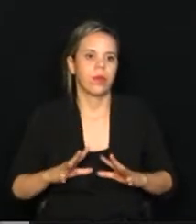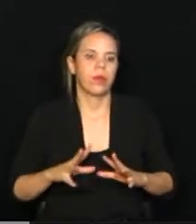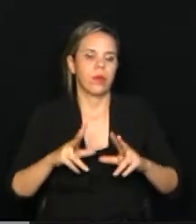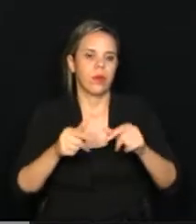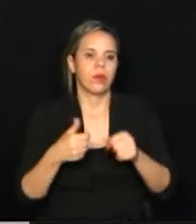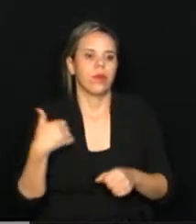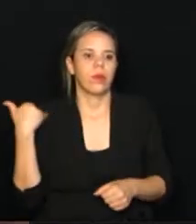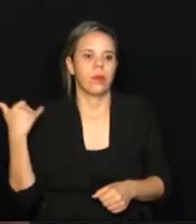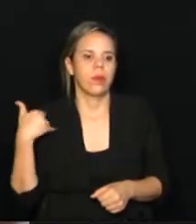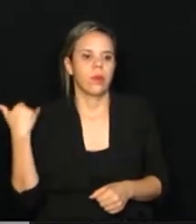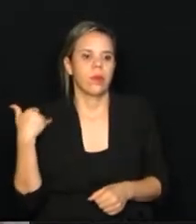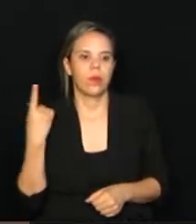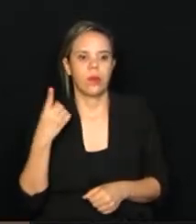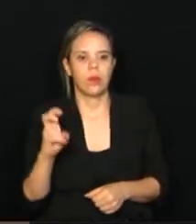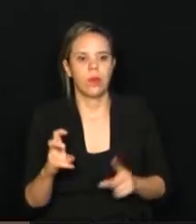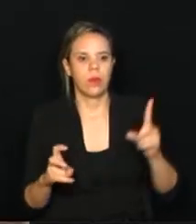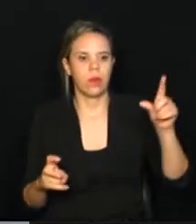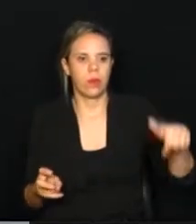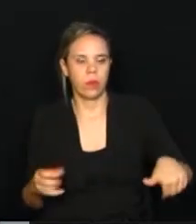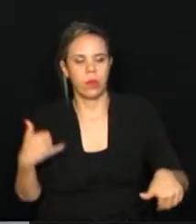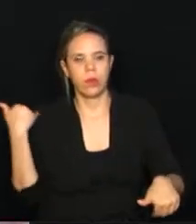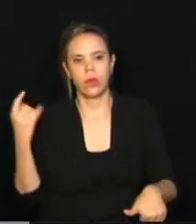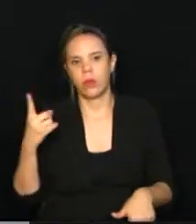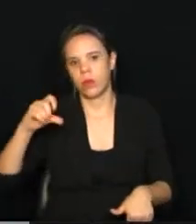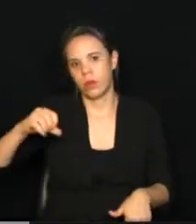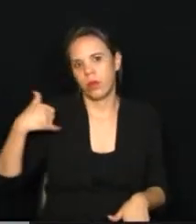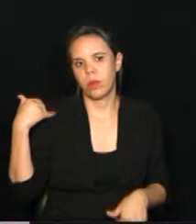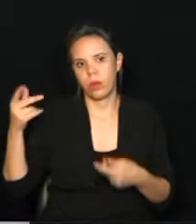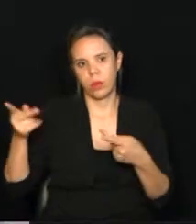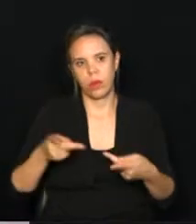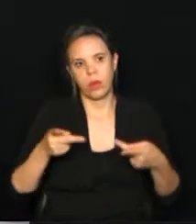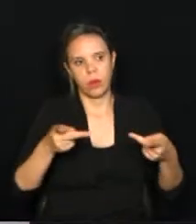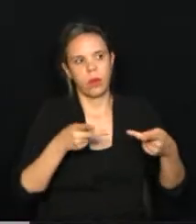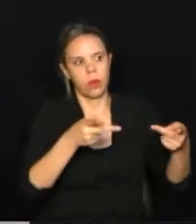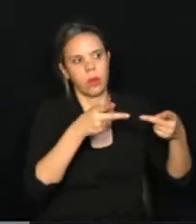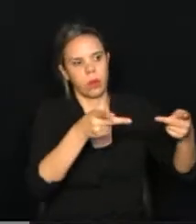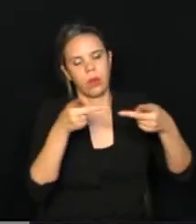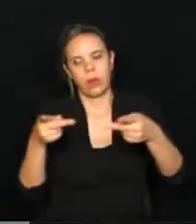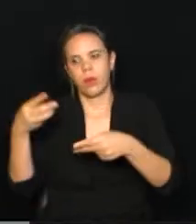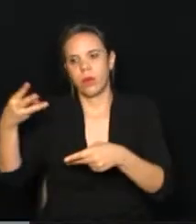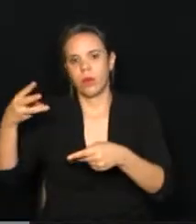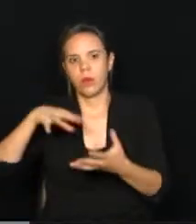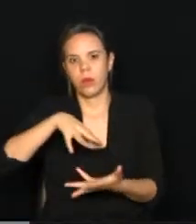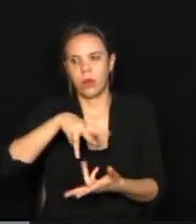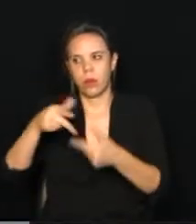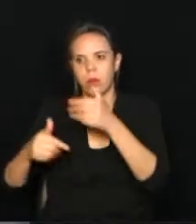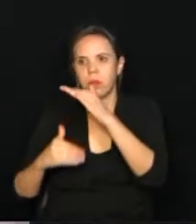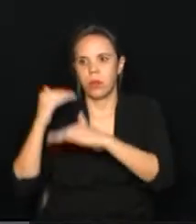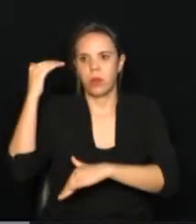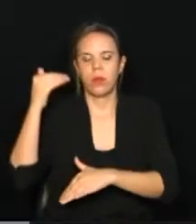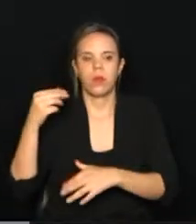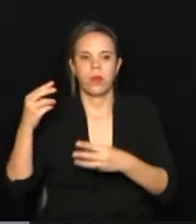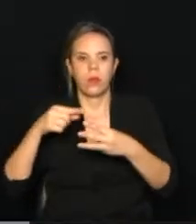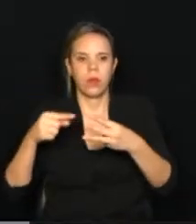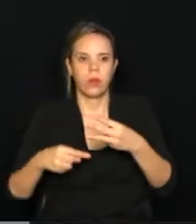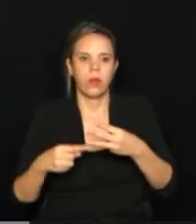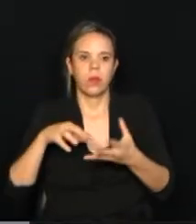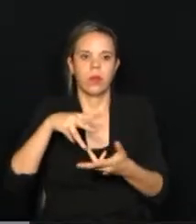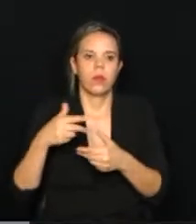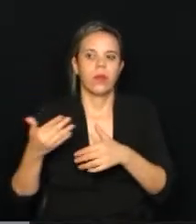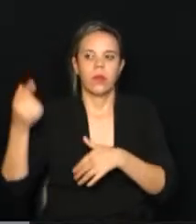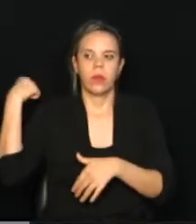minha idade, 15, 17, 19, eu fiquei em terceiro no Mundial, que é da época da Damires,